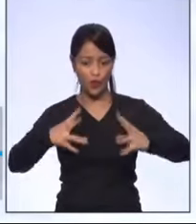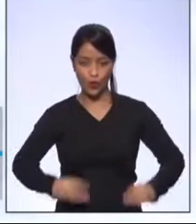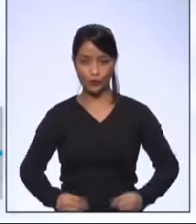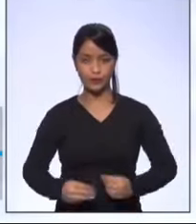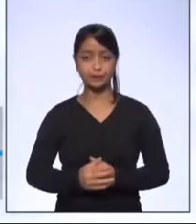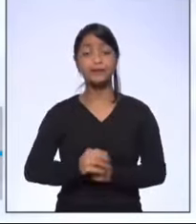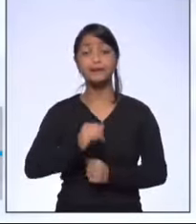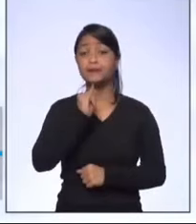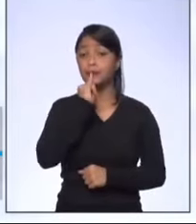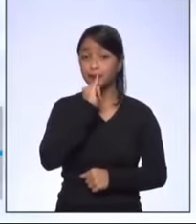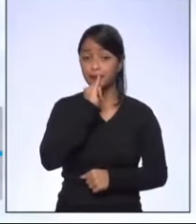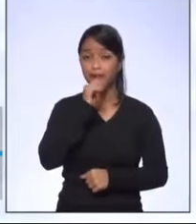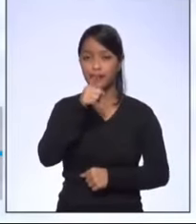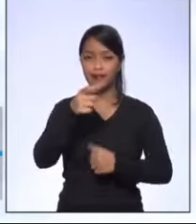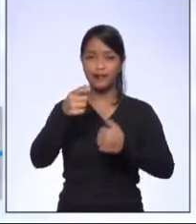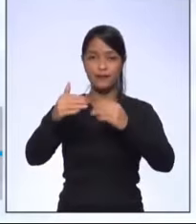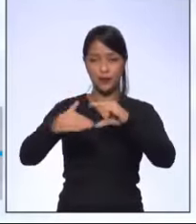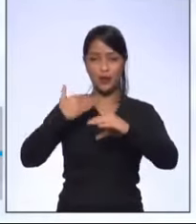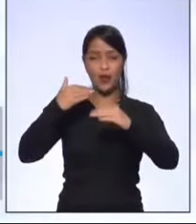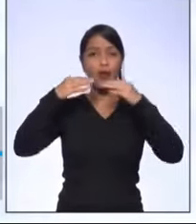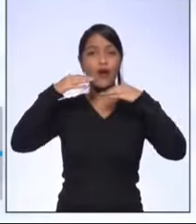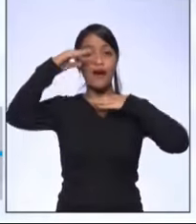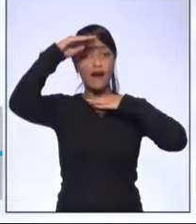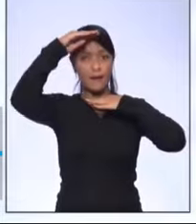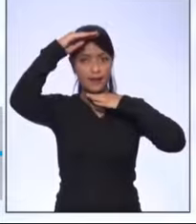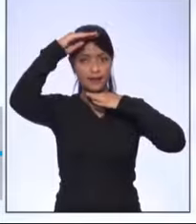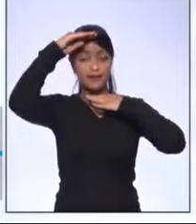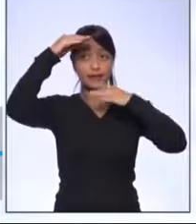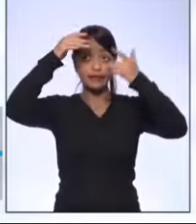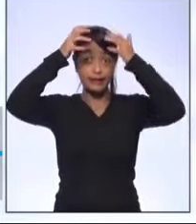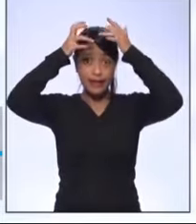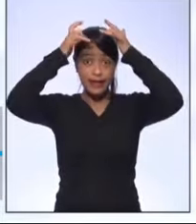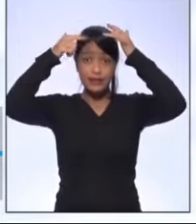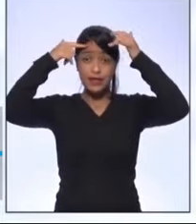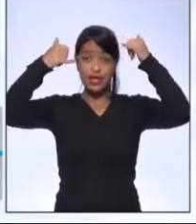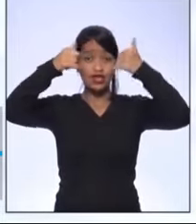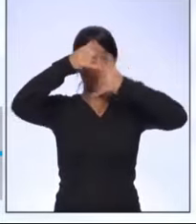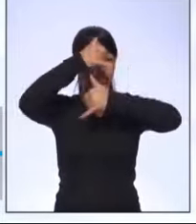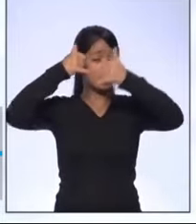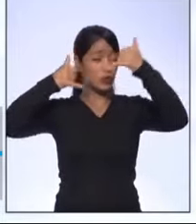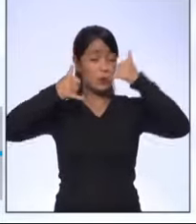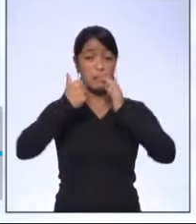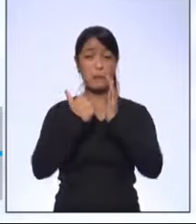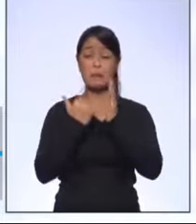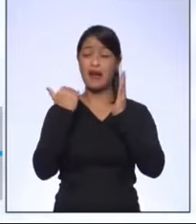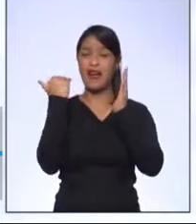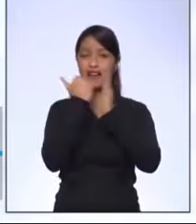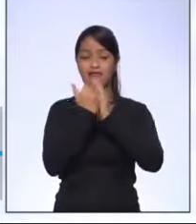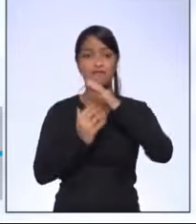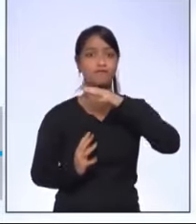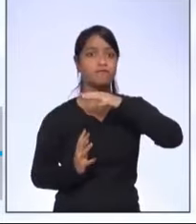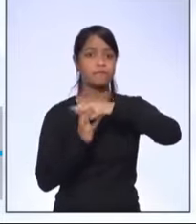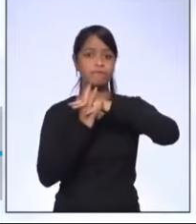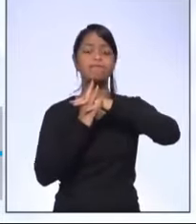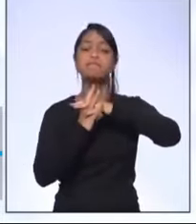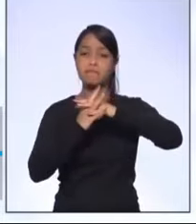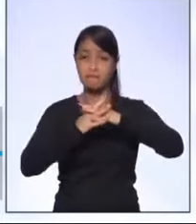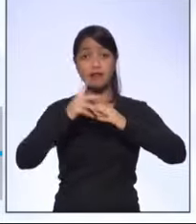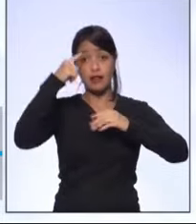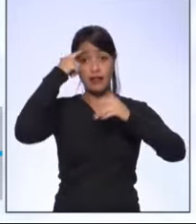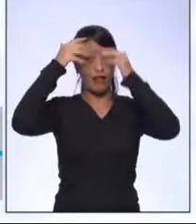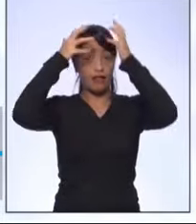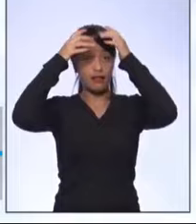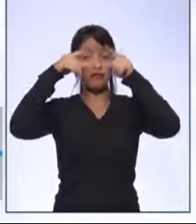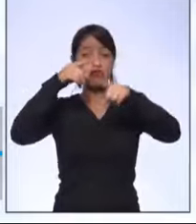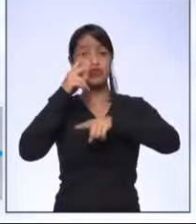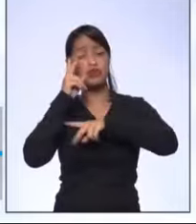O cérebro é um dos lugares que a gente gasta mais energia, o lugar que gasta mais energia. Estando você dormindo,